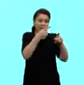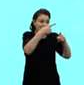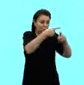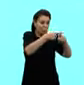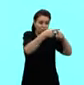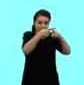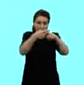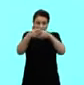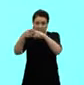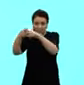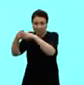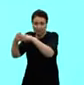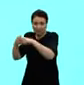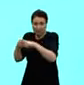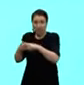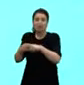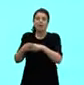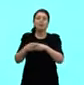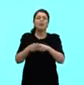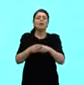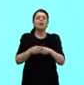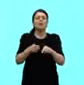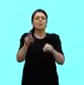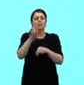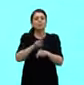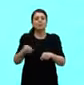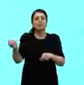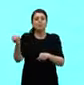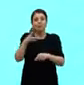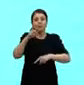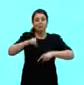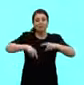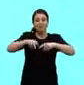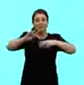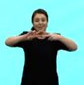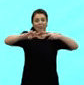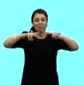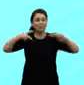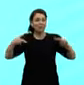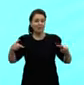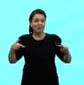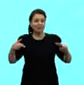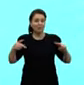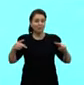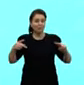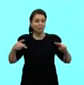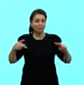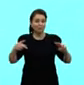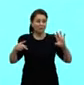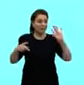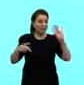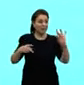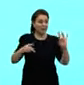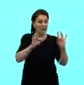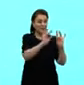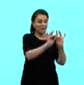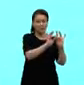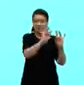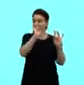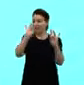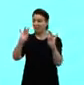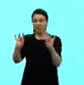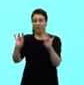multiplicar e vai se multiplicar com esse novo material genético novinho em folha. Lembrando que o